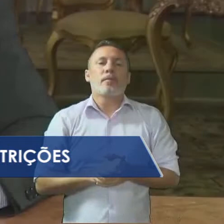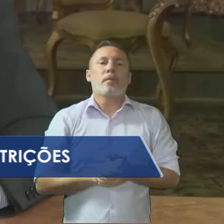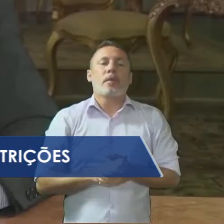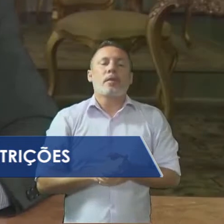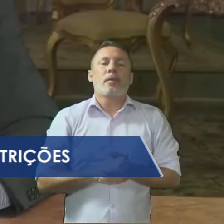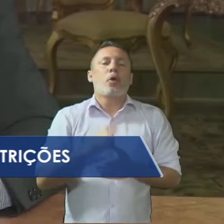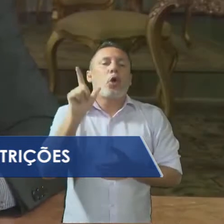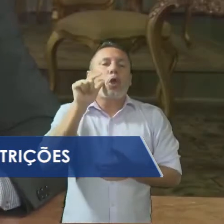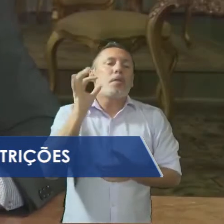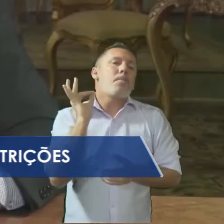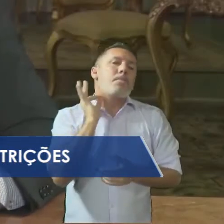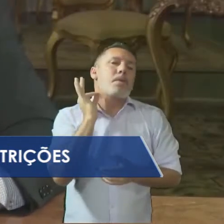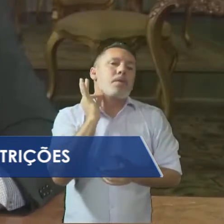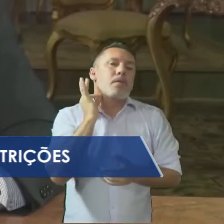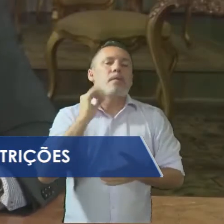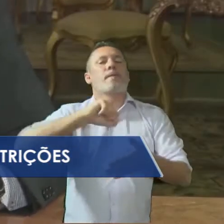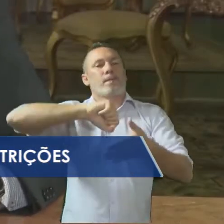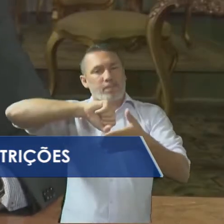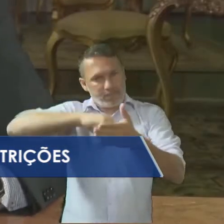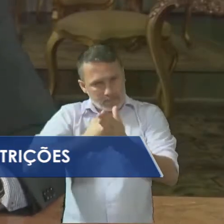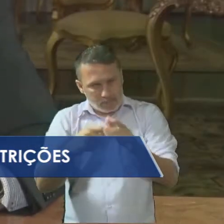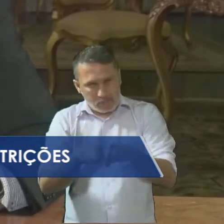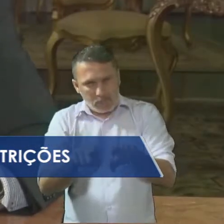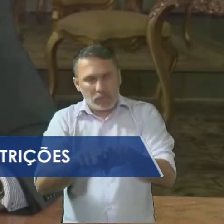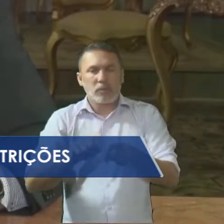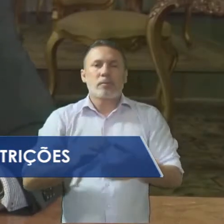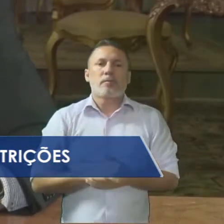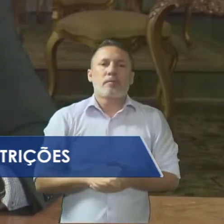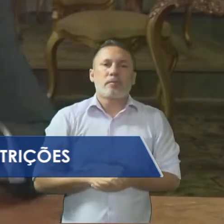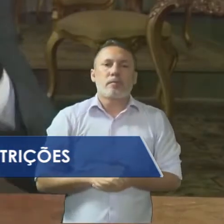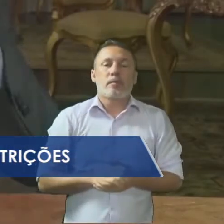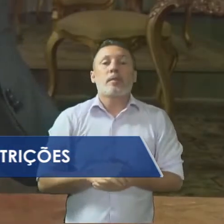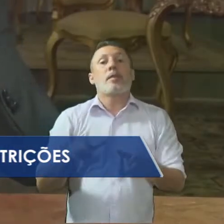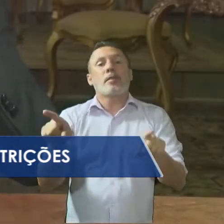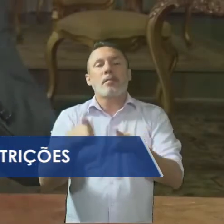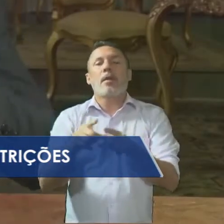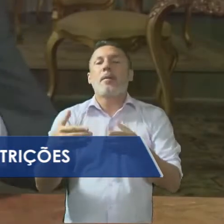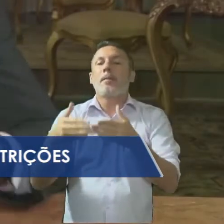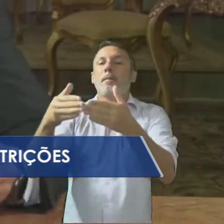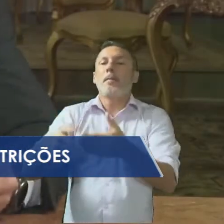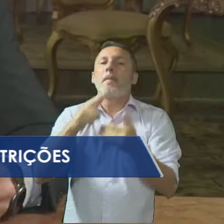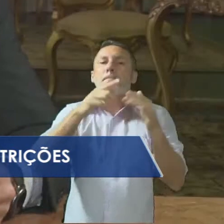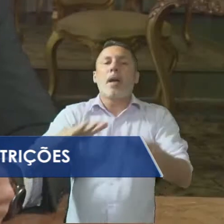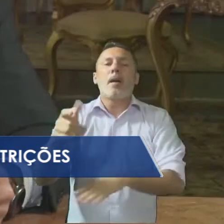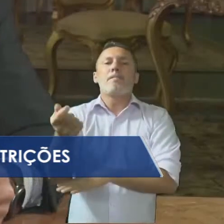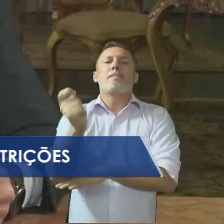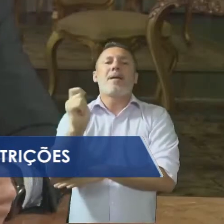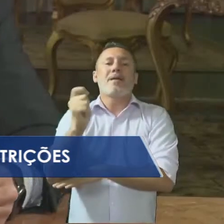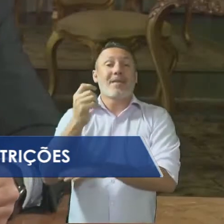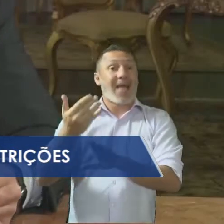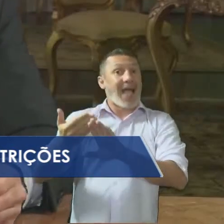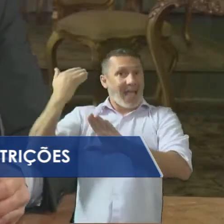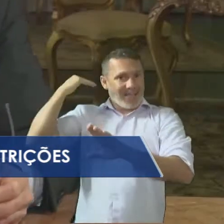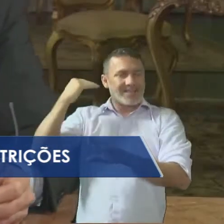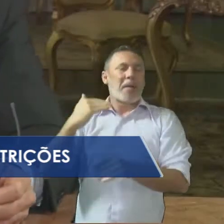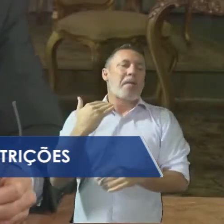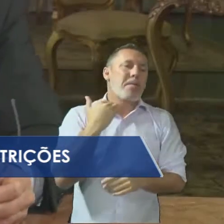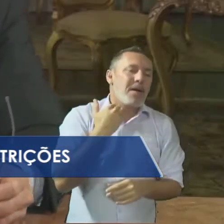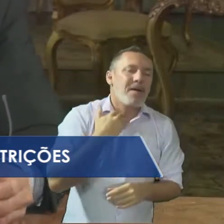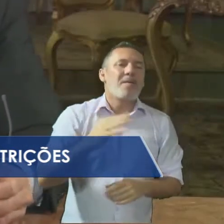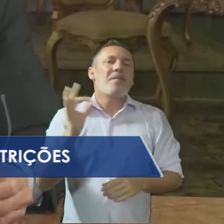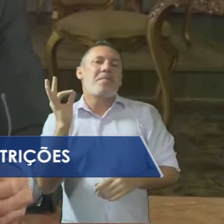lotéricas também não ser a atividade com cidade essencial e atividade de pesca no mar então Essas atividades eram consideradas